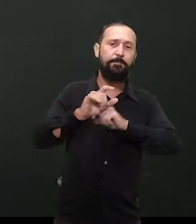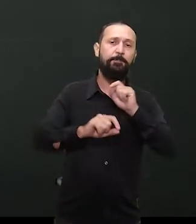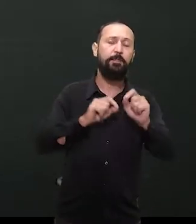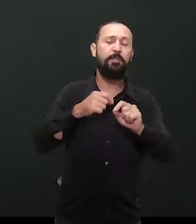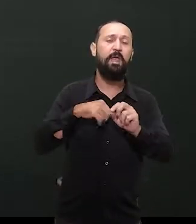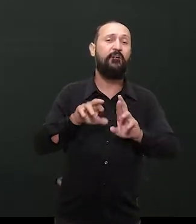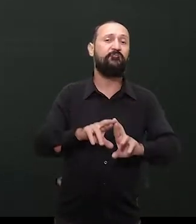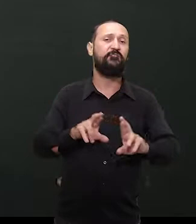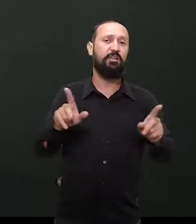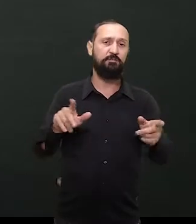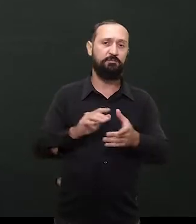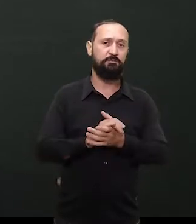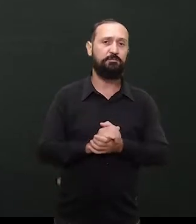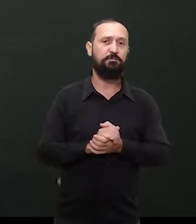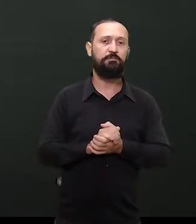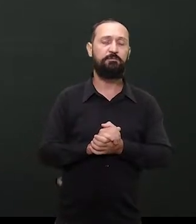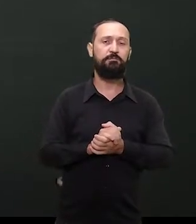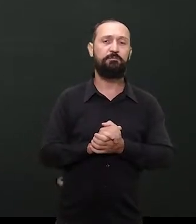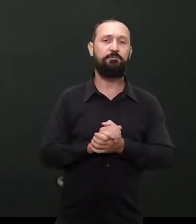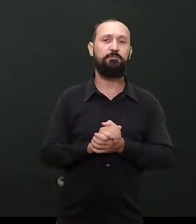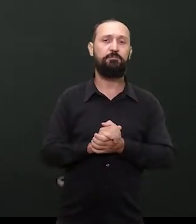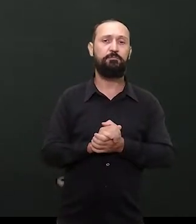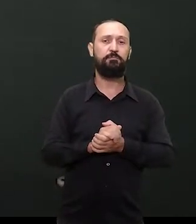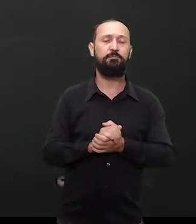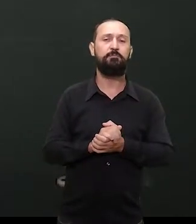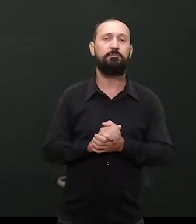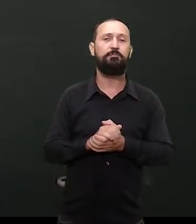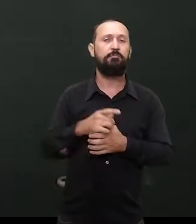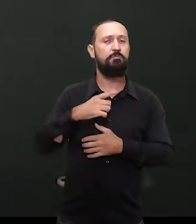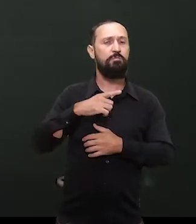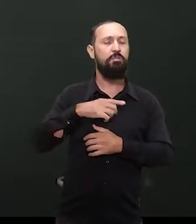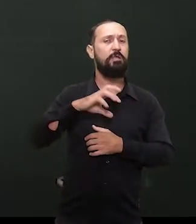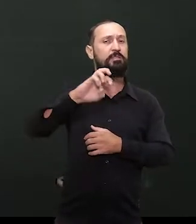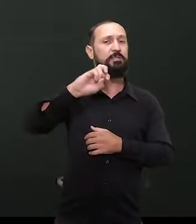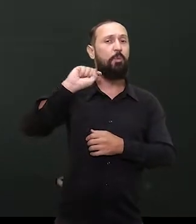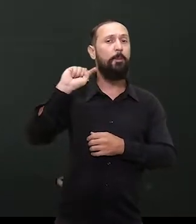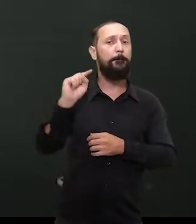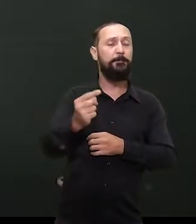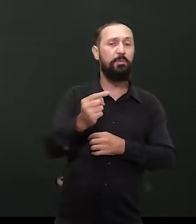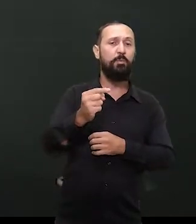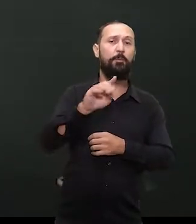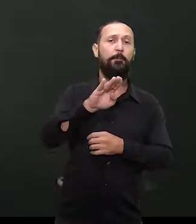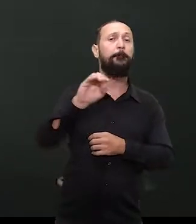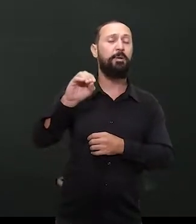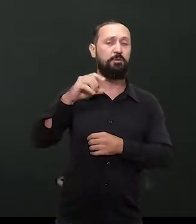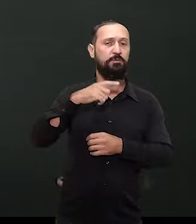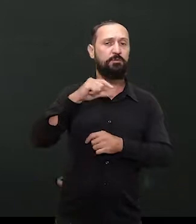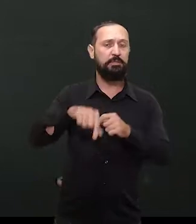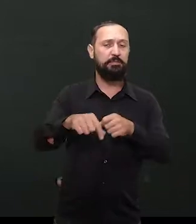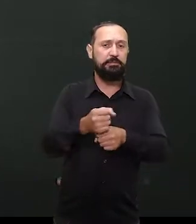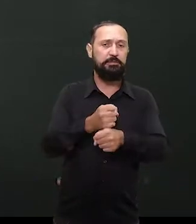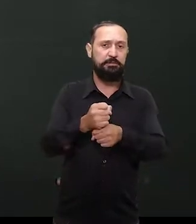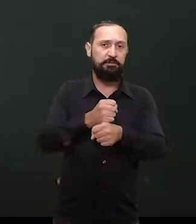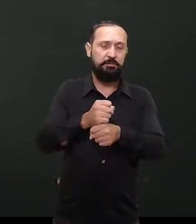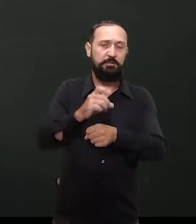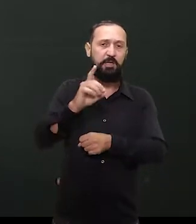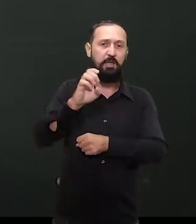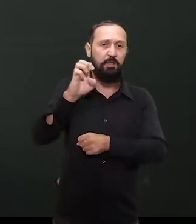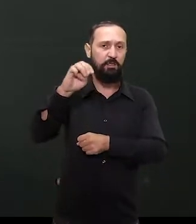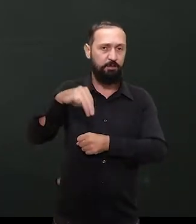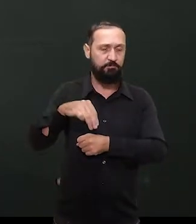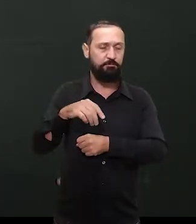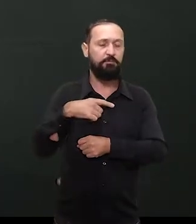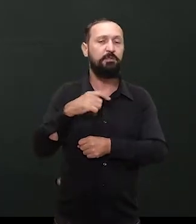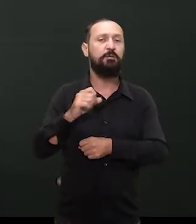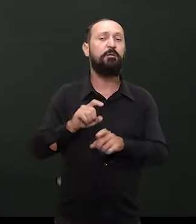são as exceções a maioria dos casos nós temos mais de 5.000 beoncé registrados nesse ano Landerlan